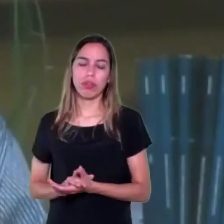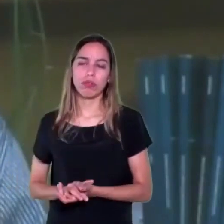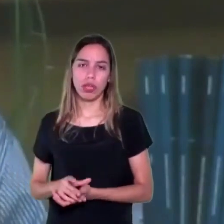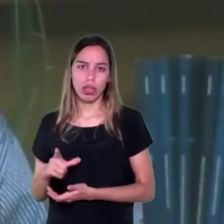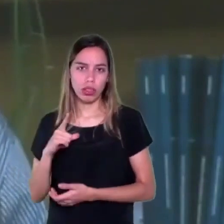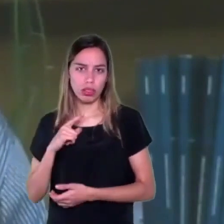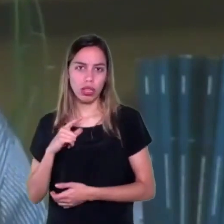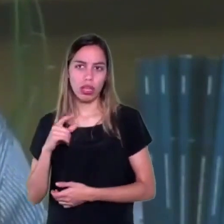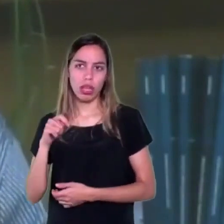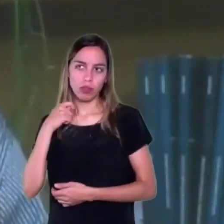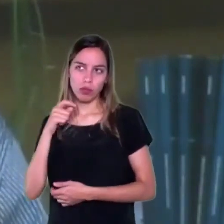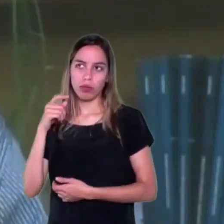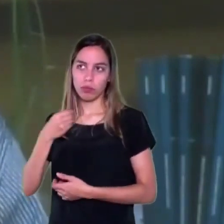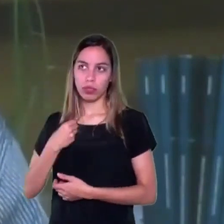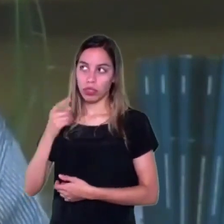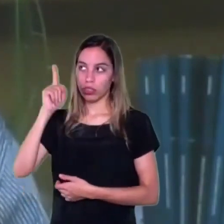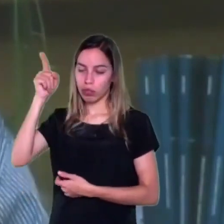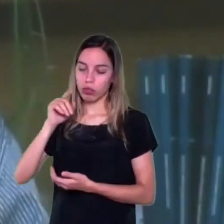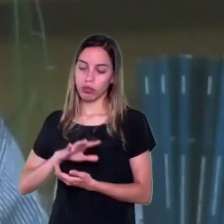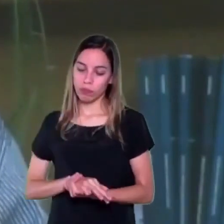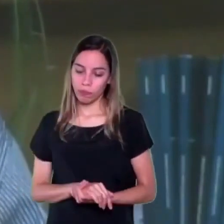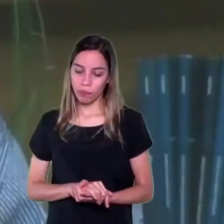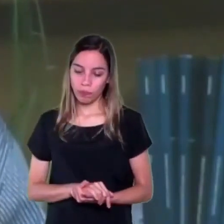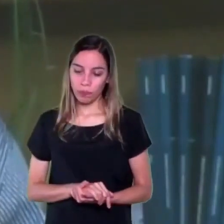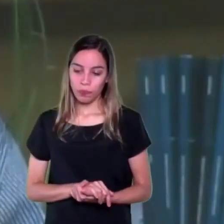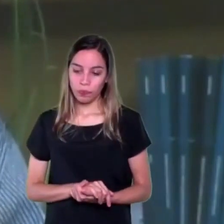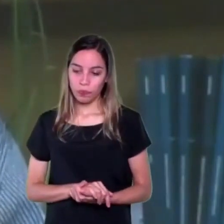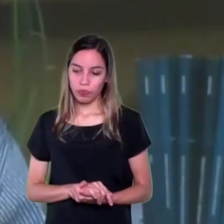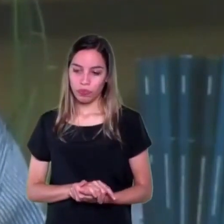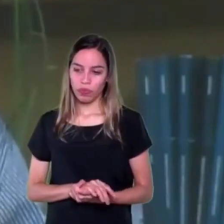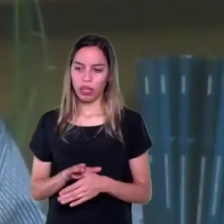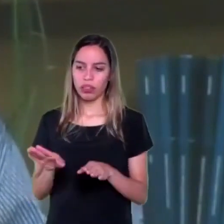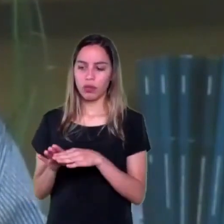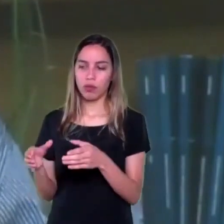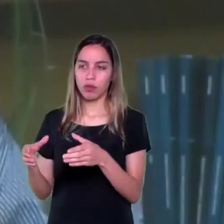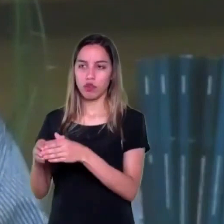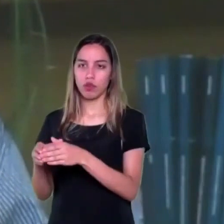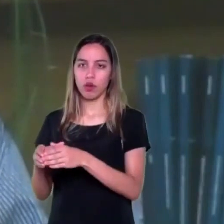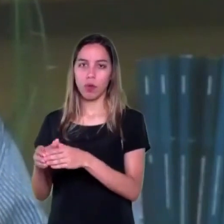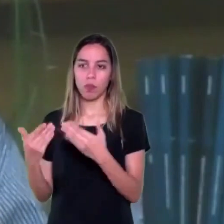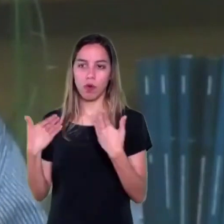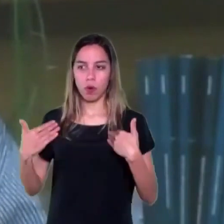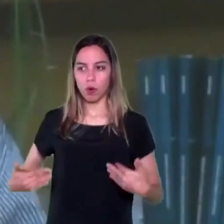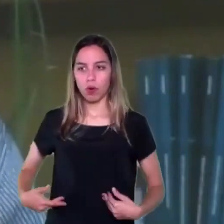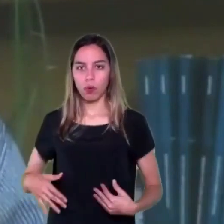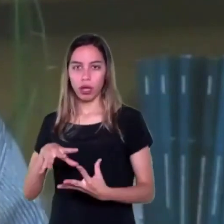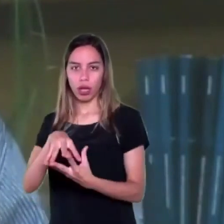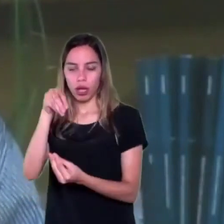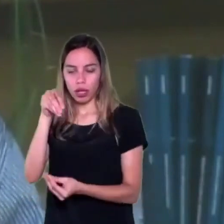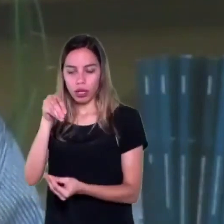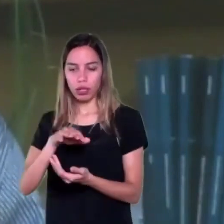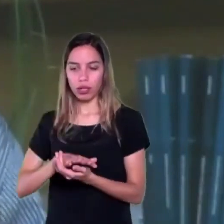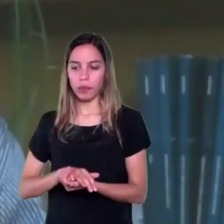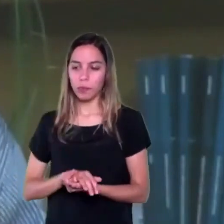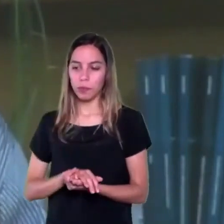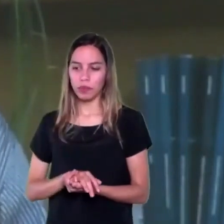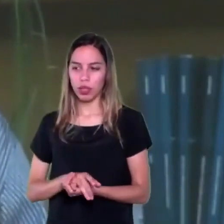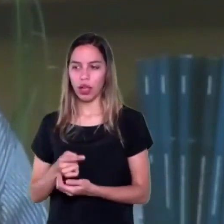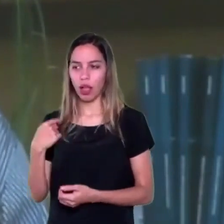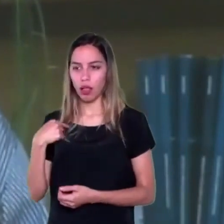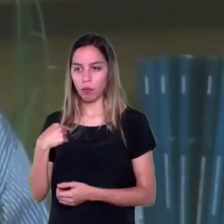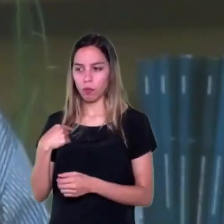E o Grupo Corpo e Alma, que eu dirigi por mais de 20 anos,